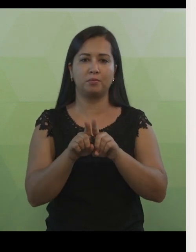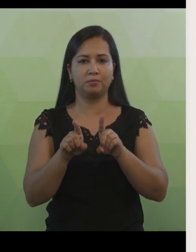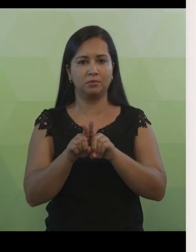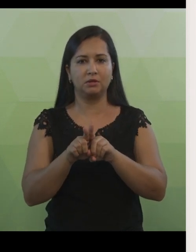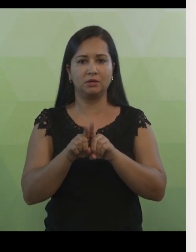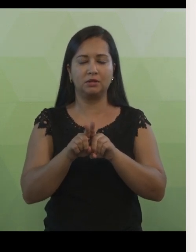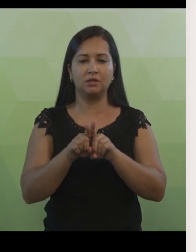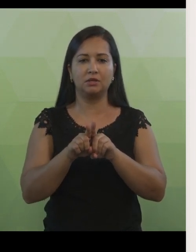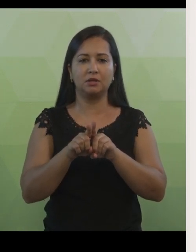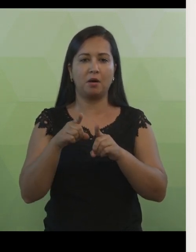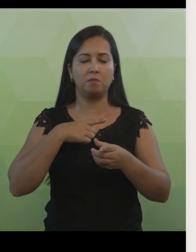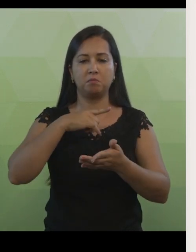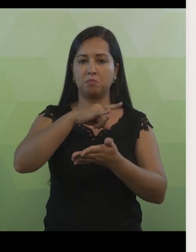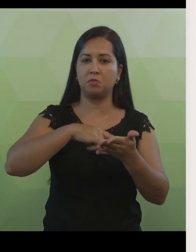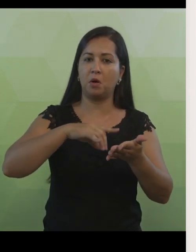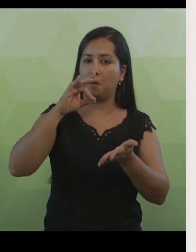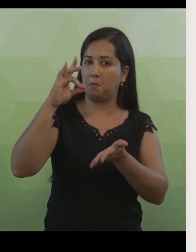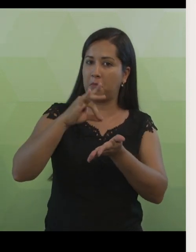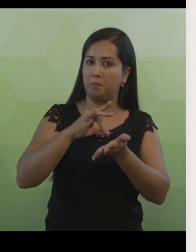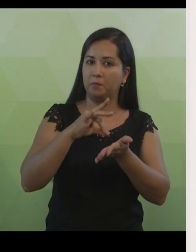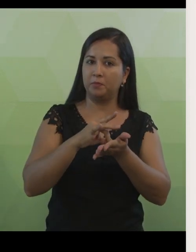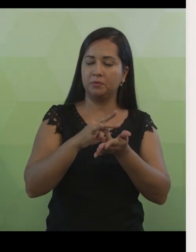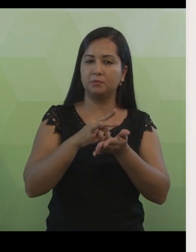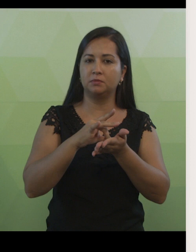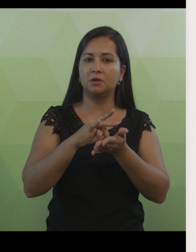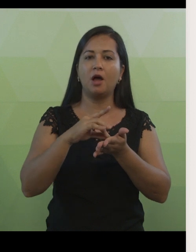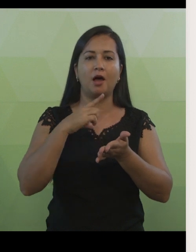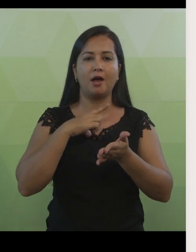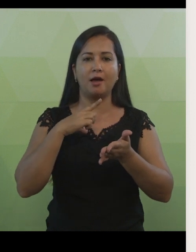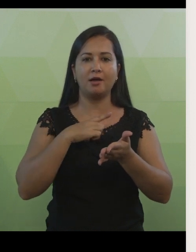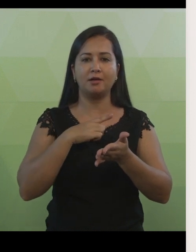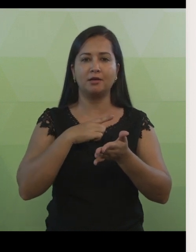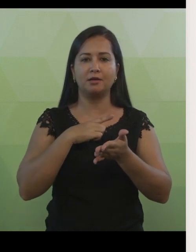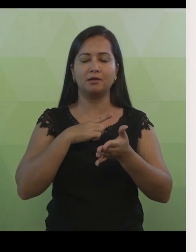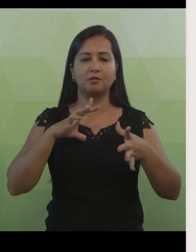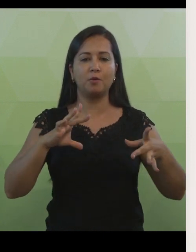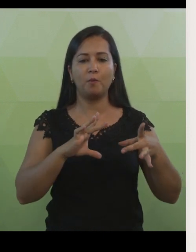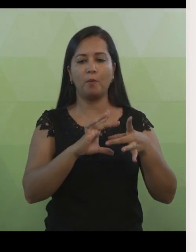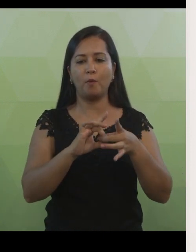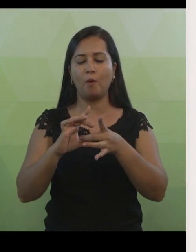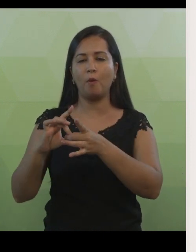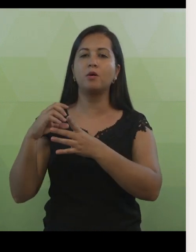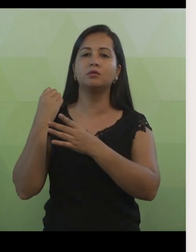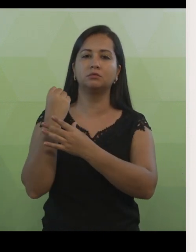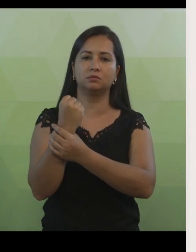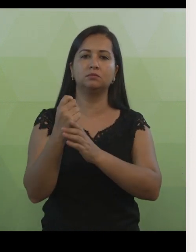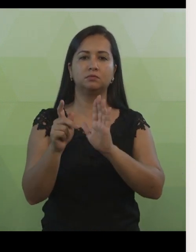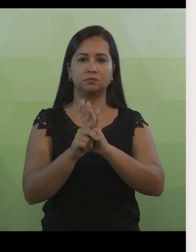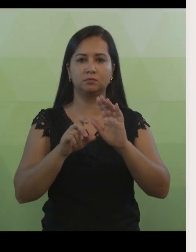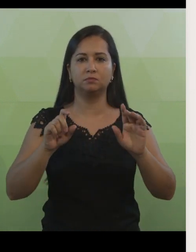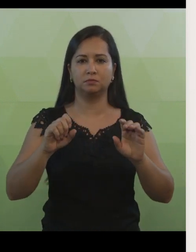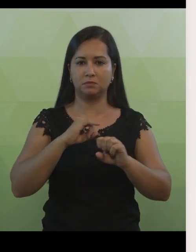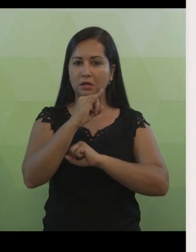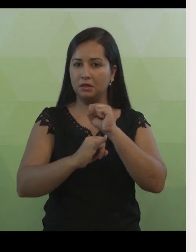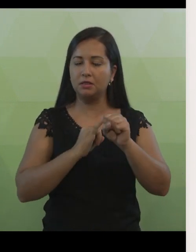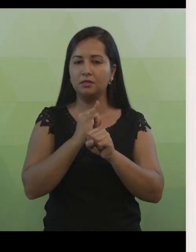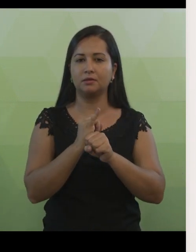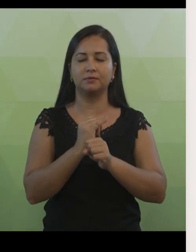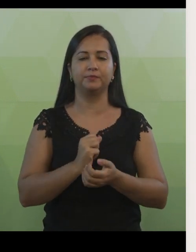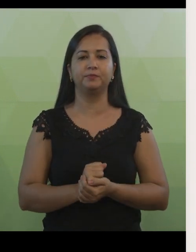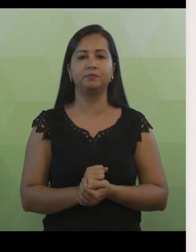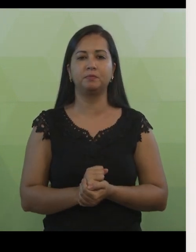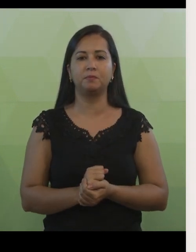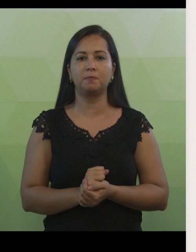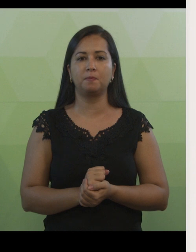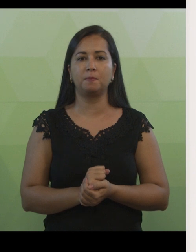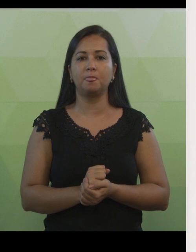para a autenticação de usuários e equipamentos para permitir uma conexão segura na internet. E, finalmente, falaremos sobre os firewalls, o que são, quais